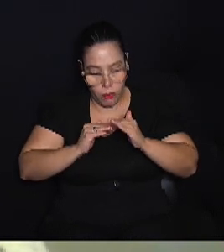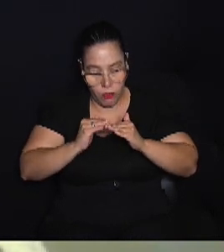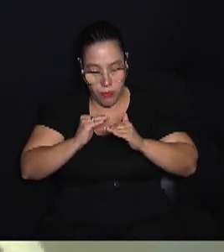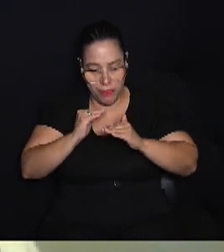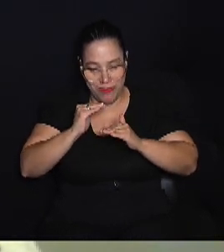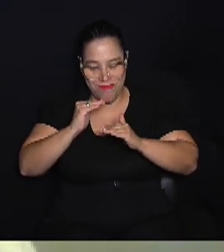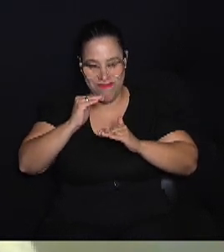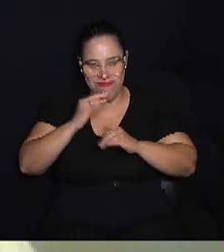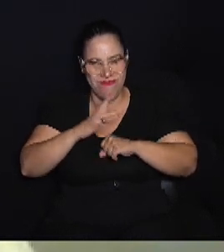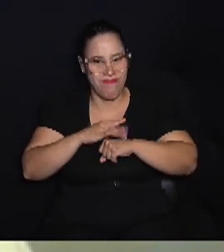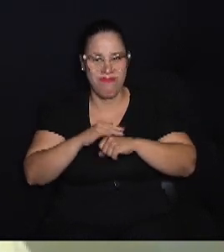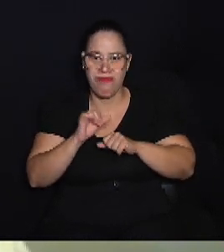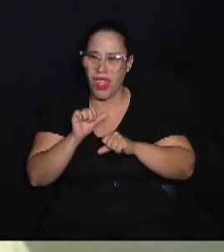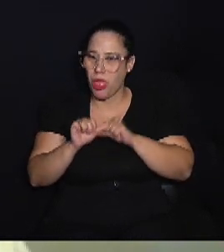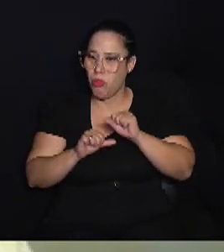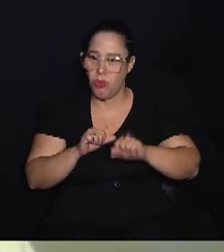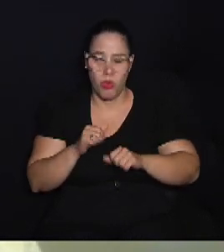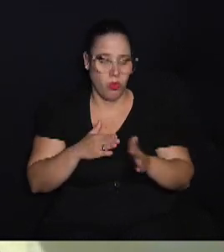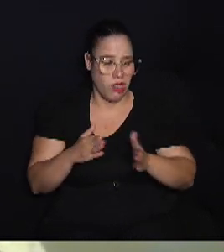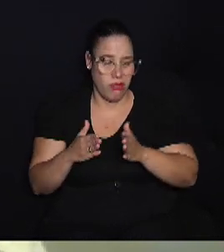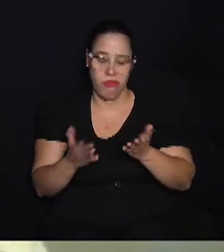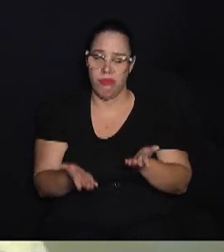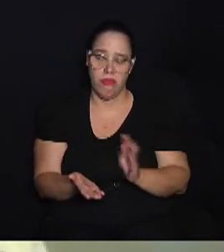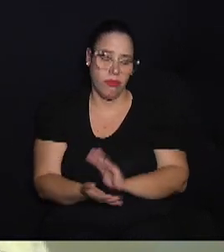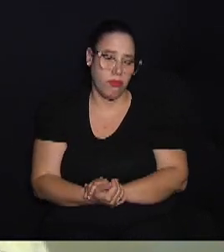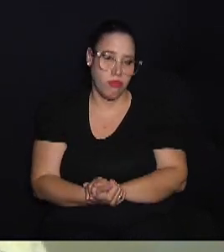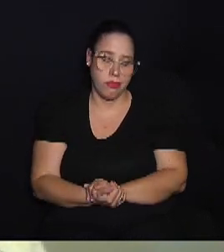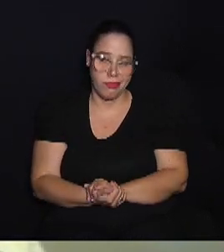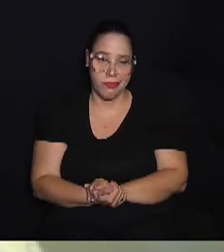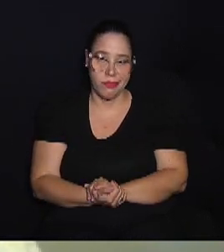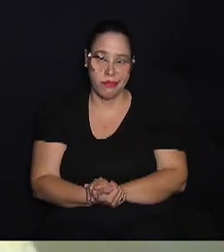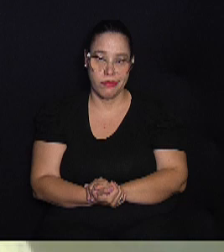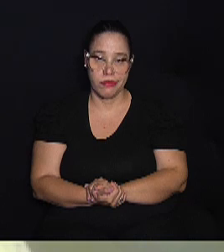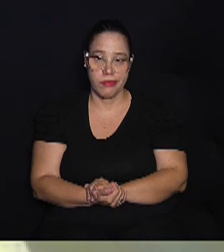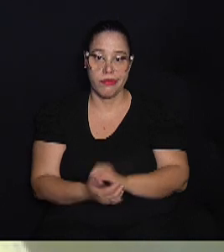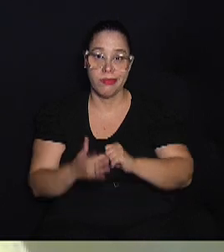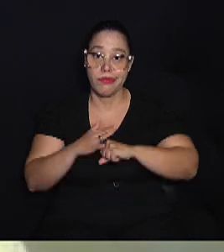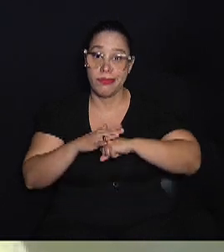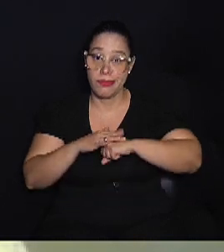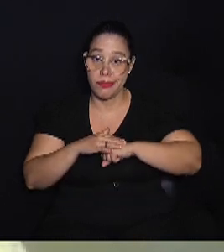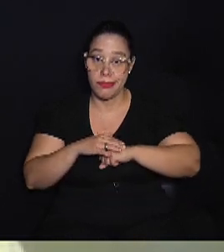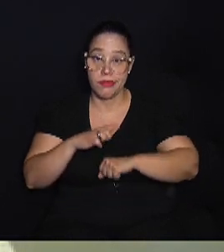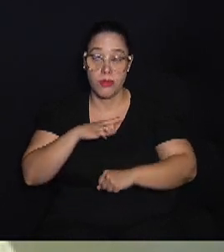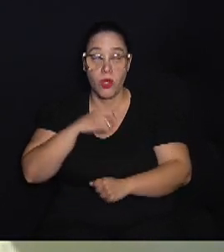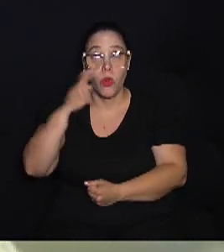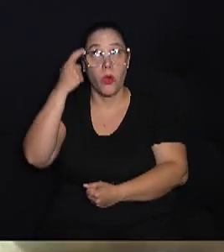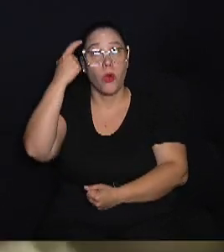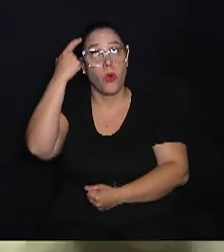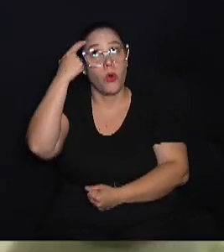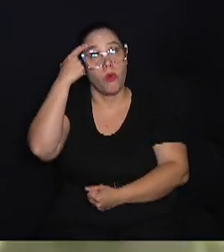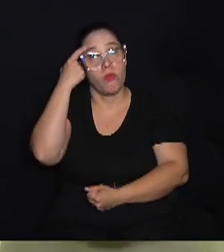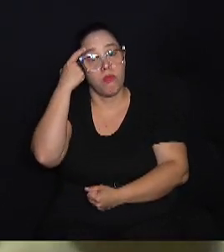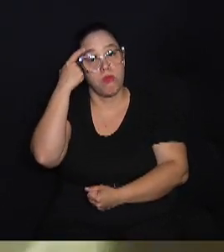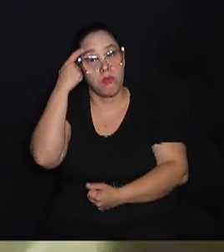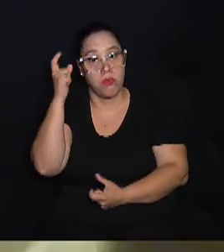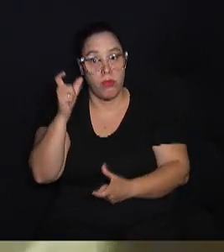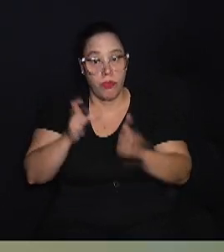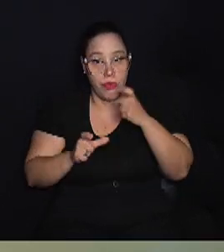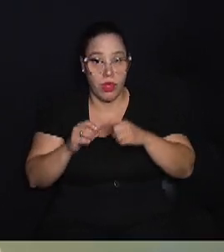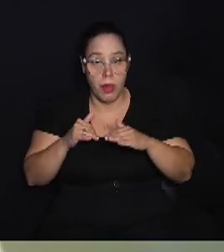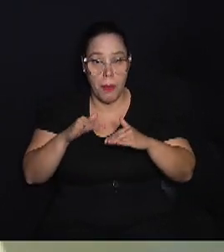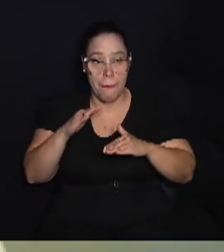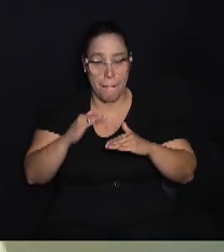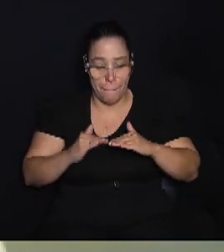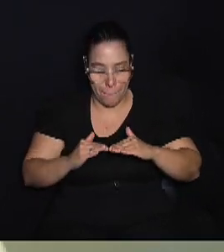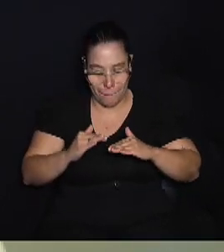ela não muda curso de doença. É uma doença que a gente tem que imaginar que é uma população cada vez mais